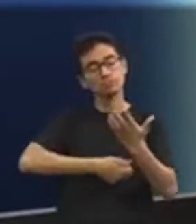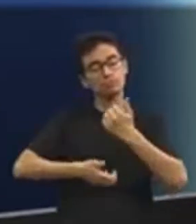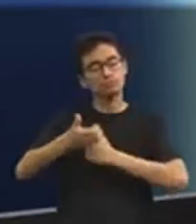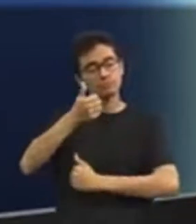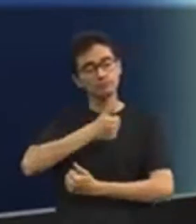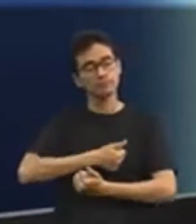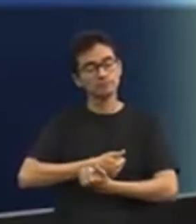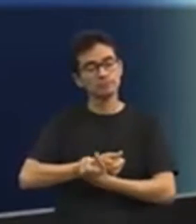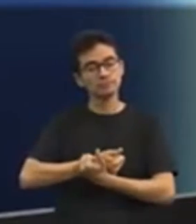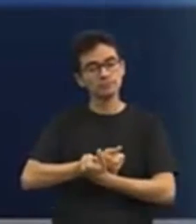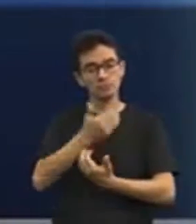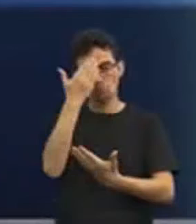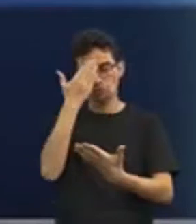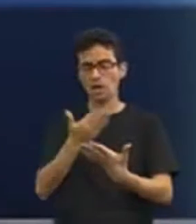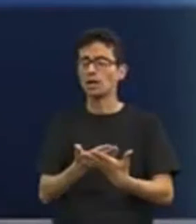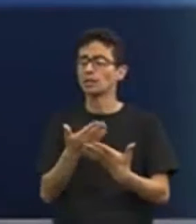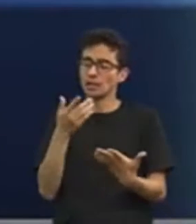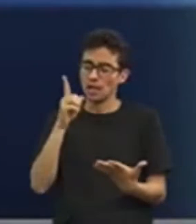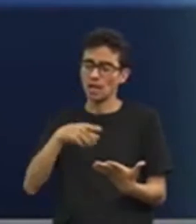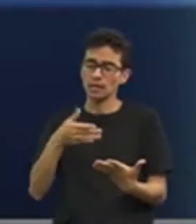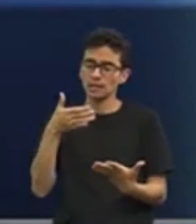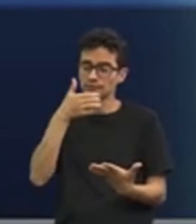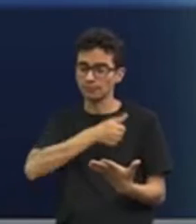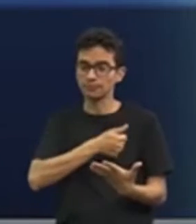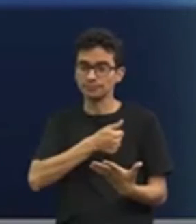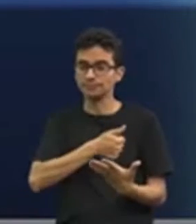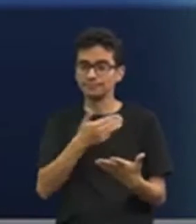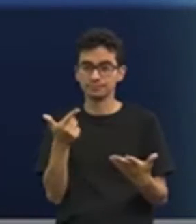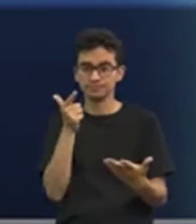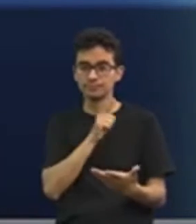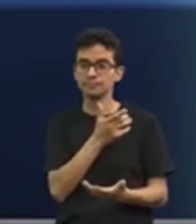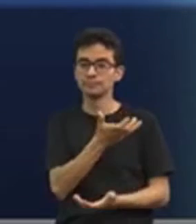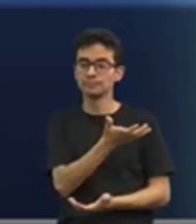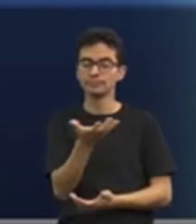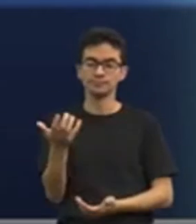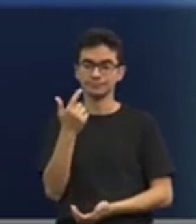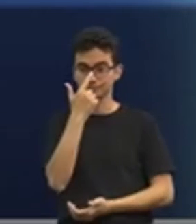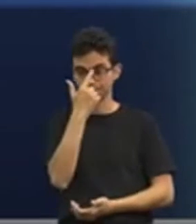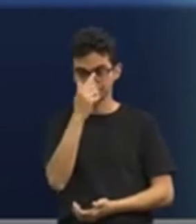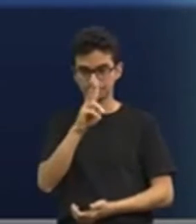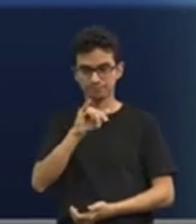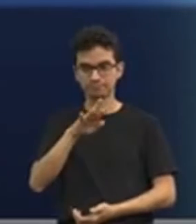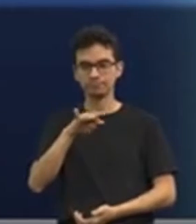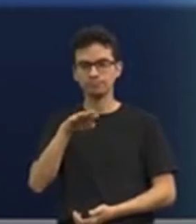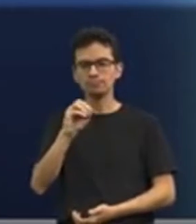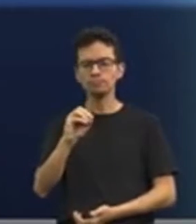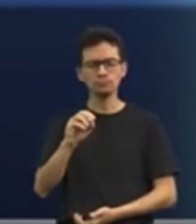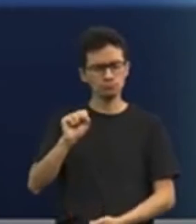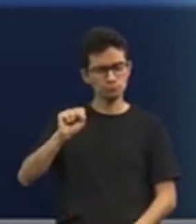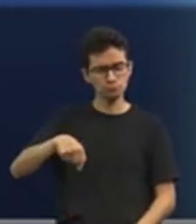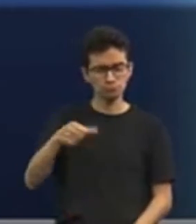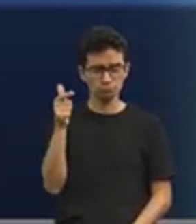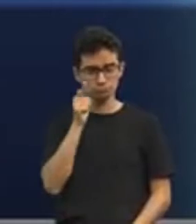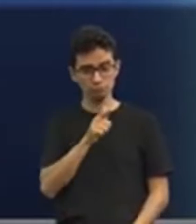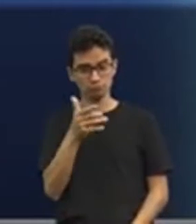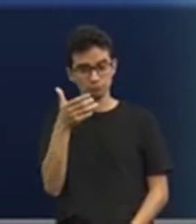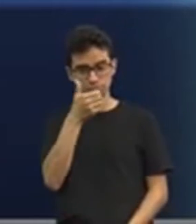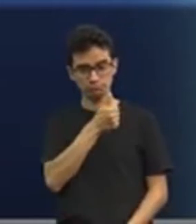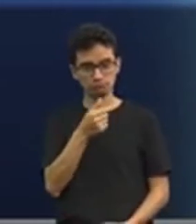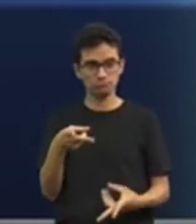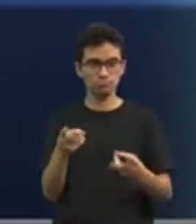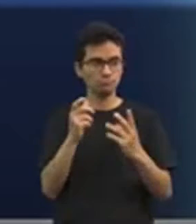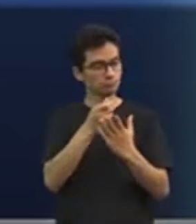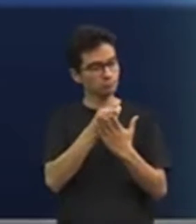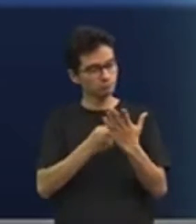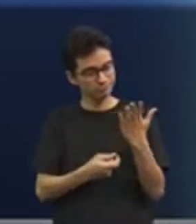em que a confiança na salvação evidentemente quem é Virtuoso você salvar ao isso você percebe